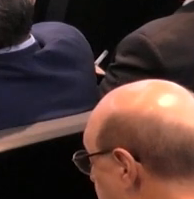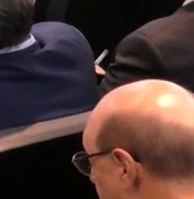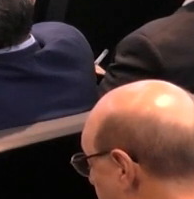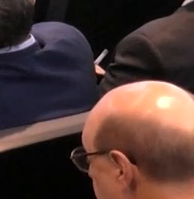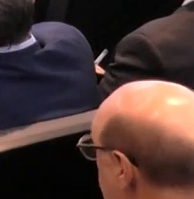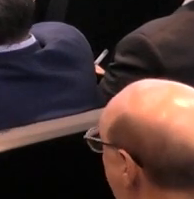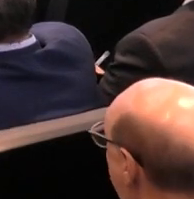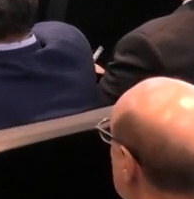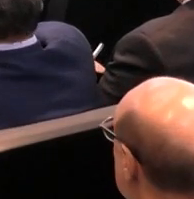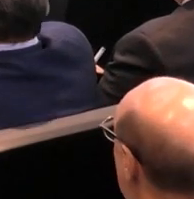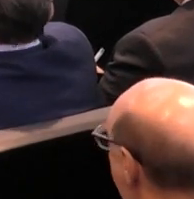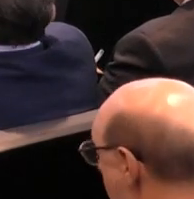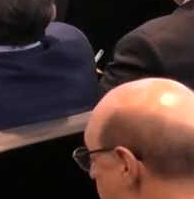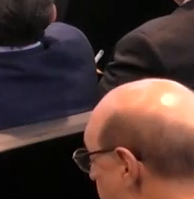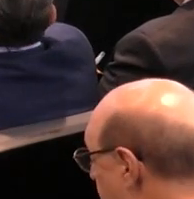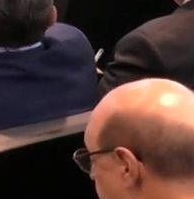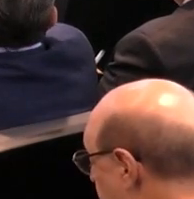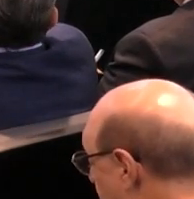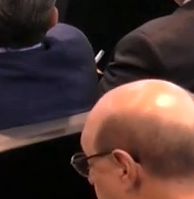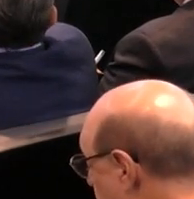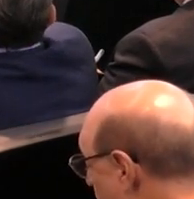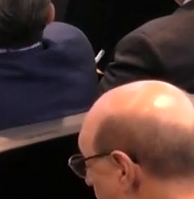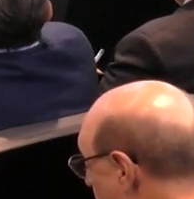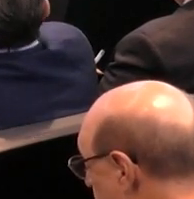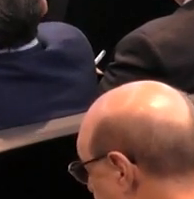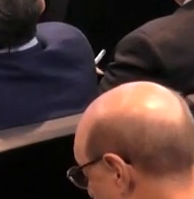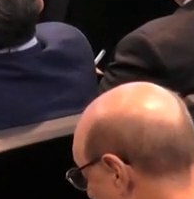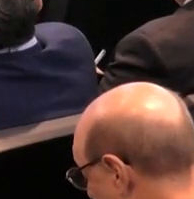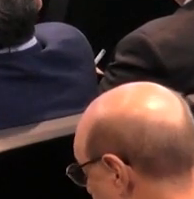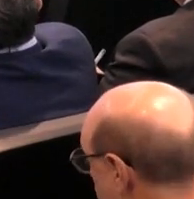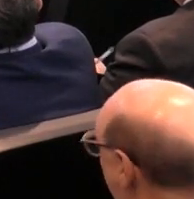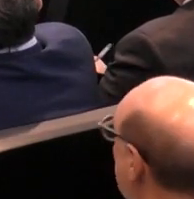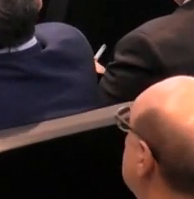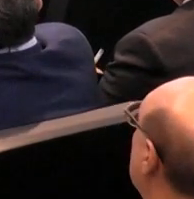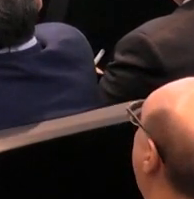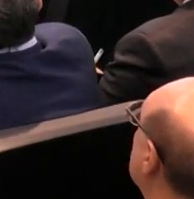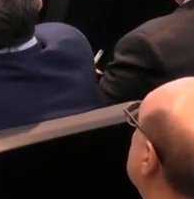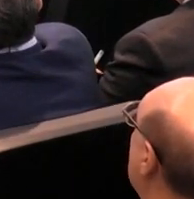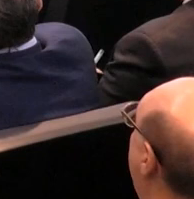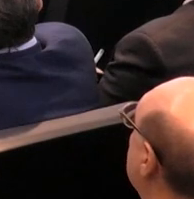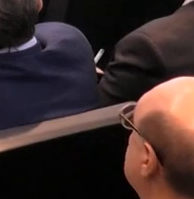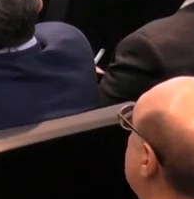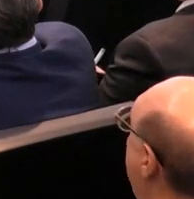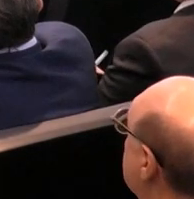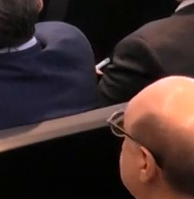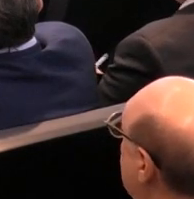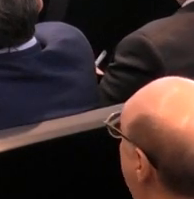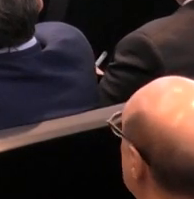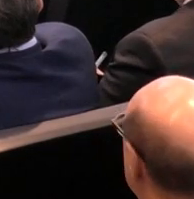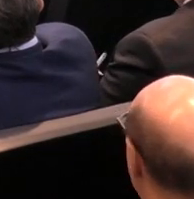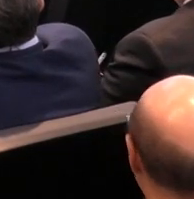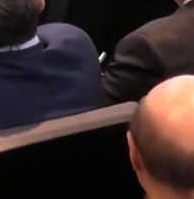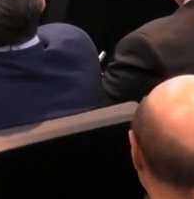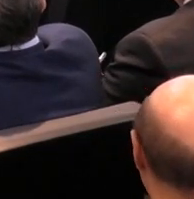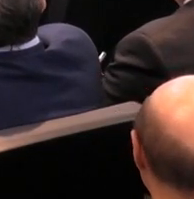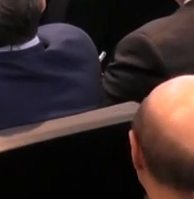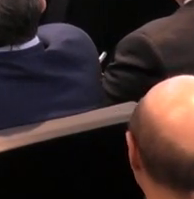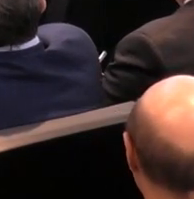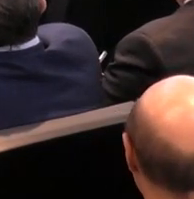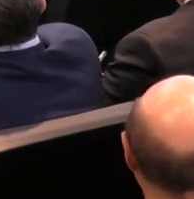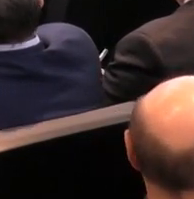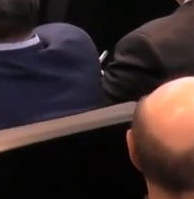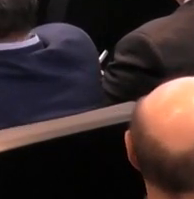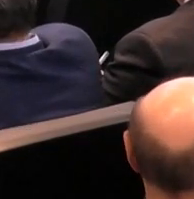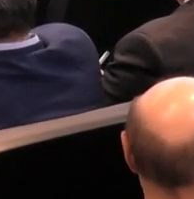agradecendo muitíssimo porque esse tema é muito caro para todos nós né mencionar também aqui a